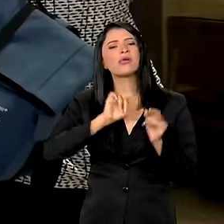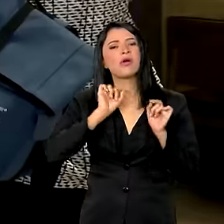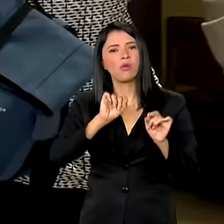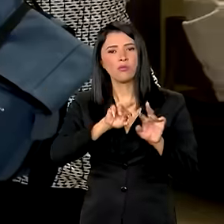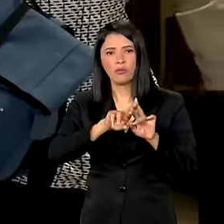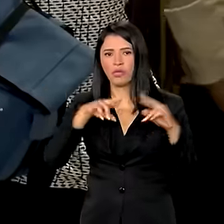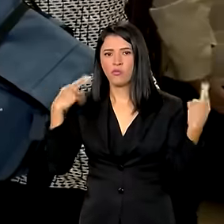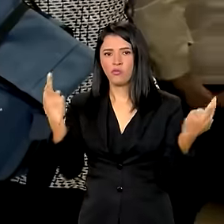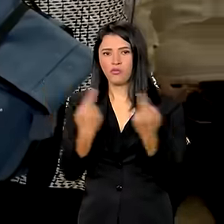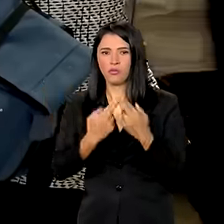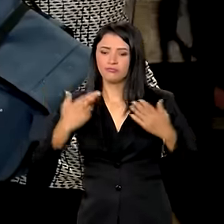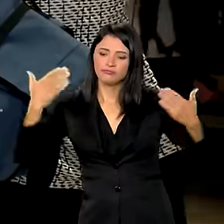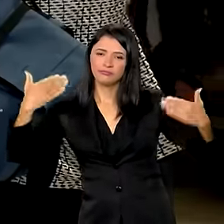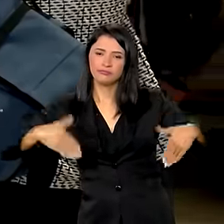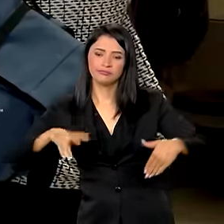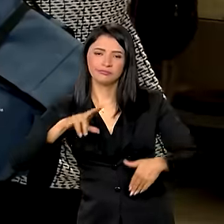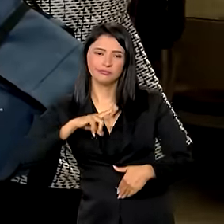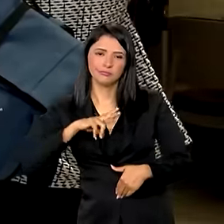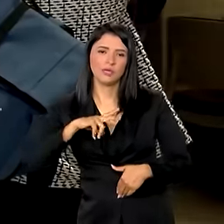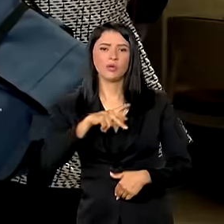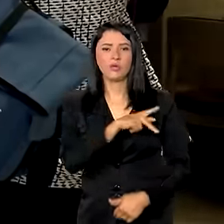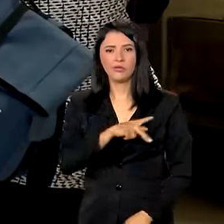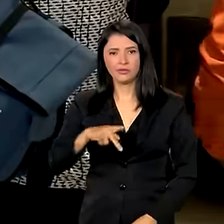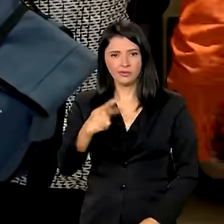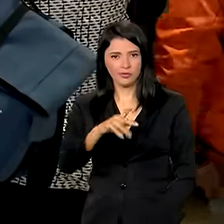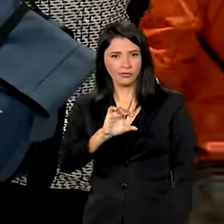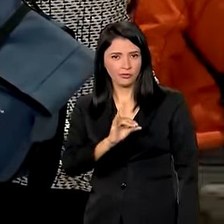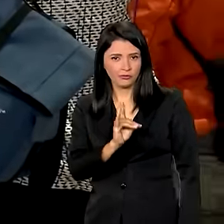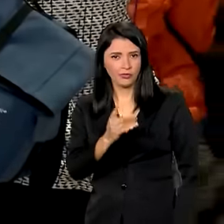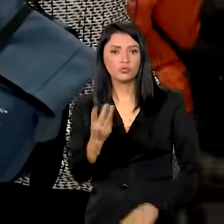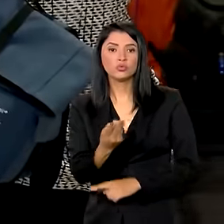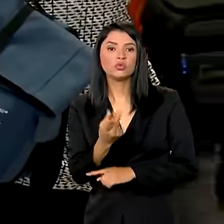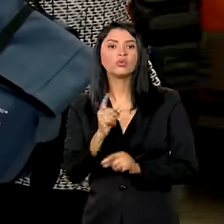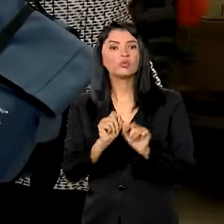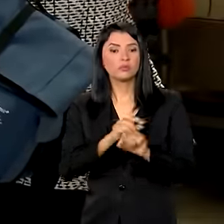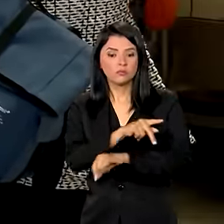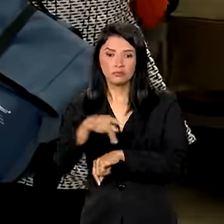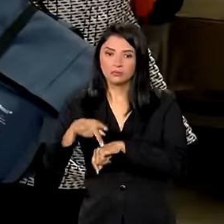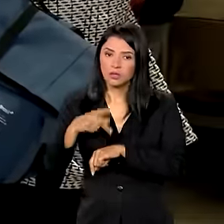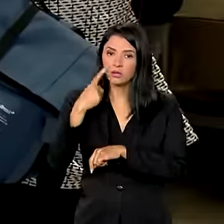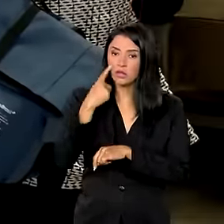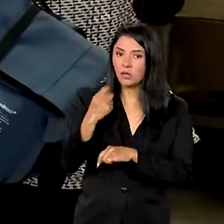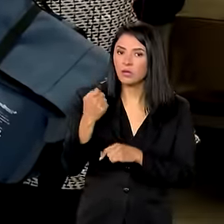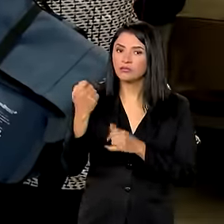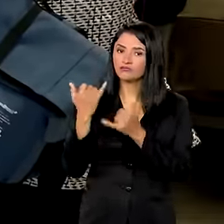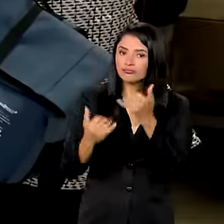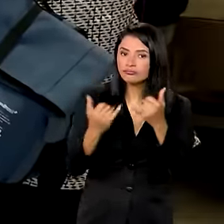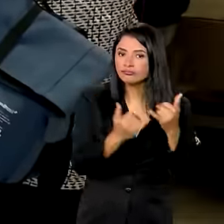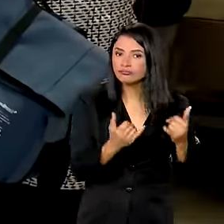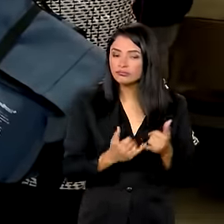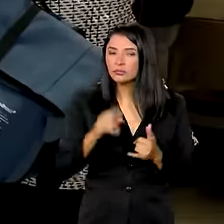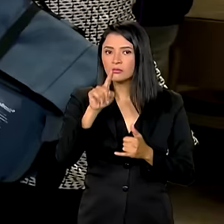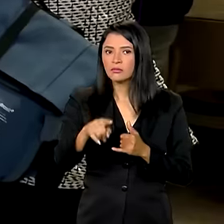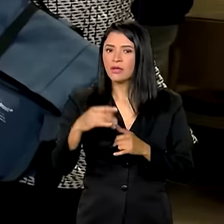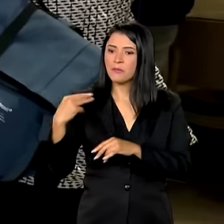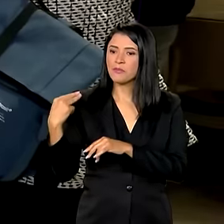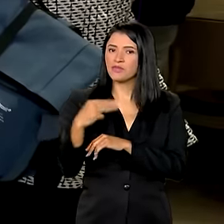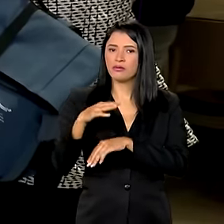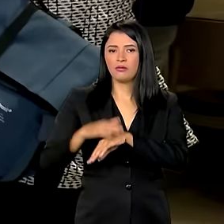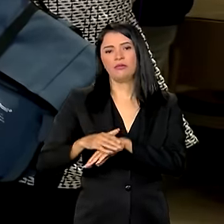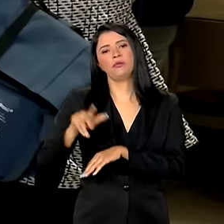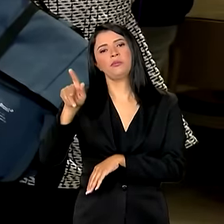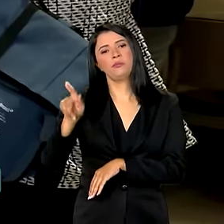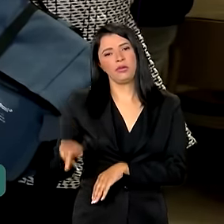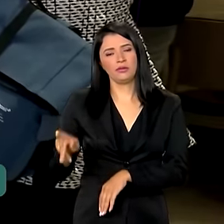reunião privada com o presidente boliviano Luiz Arce. Brasil e Bolívia têm muitos interesses em comum e é essa mensagem que o presidente Lula